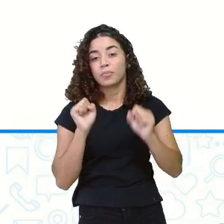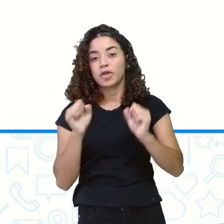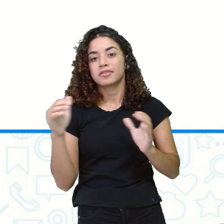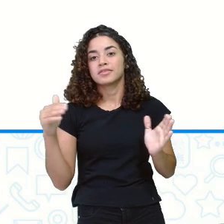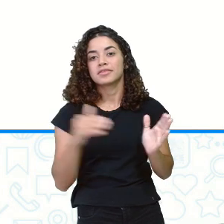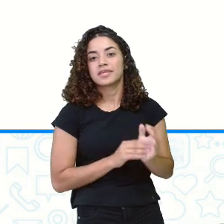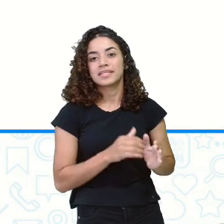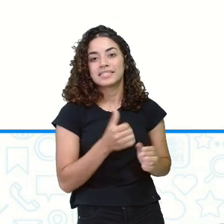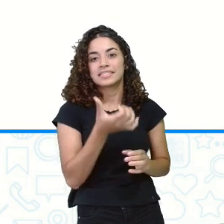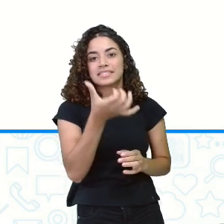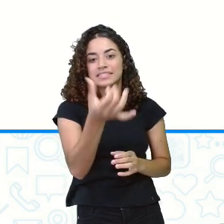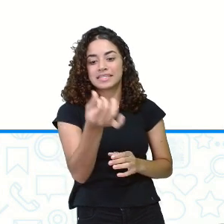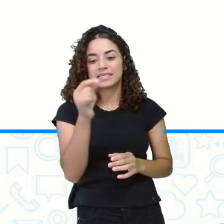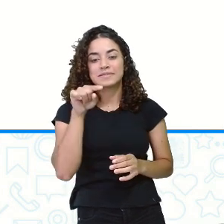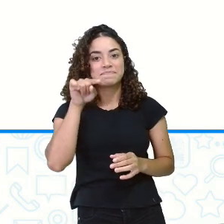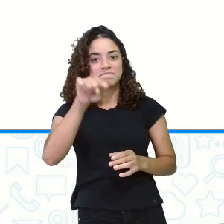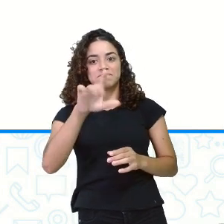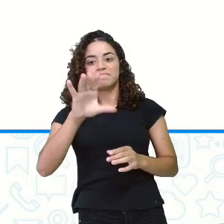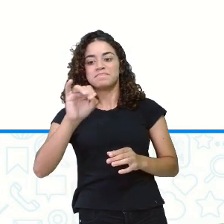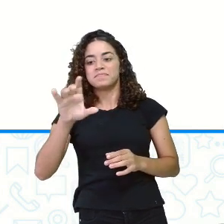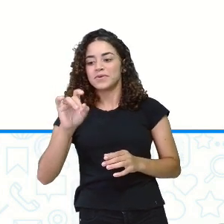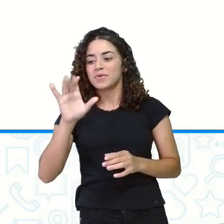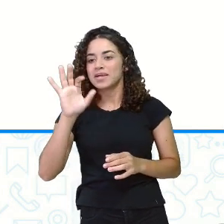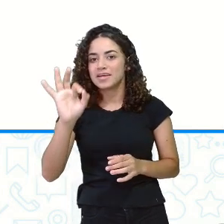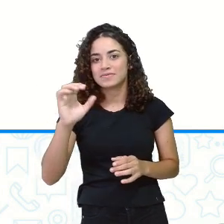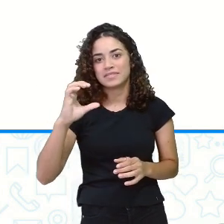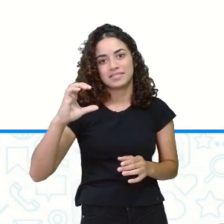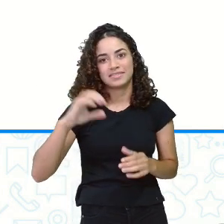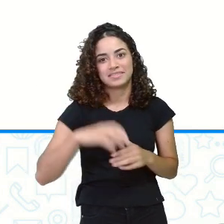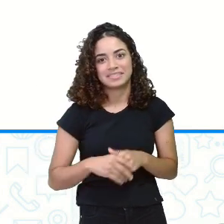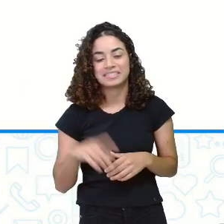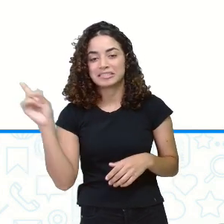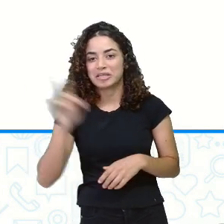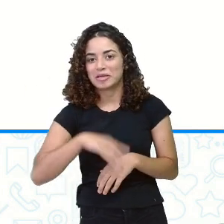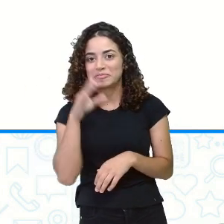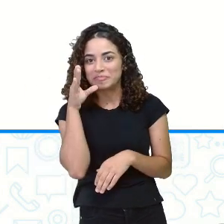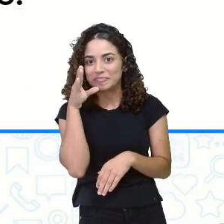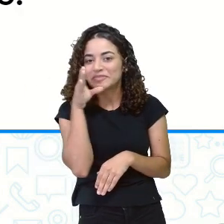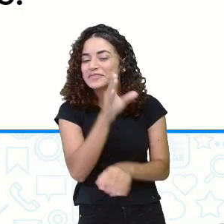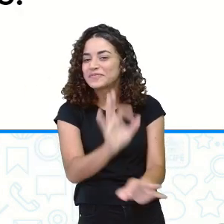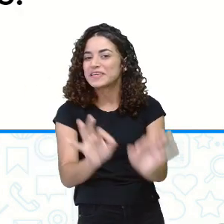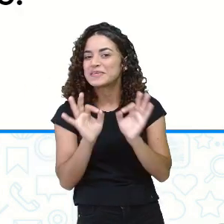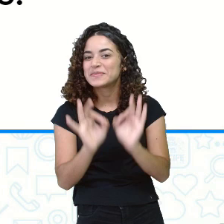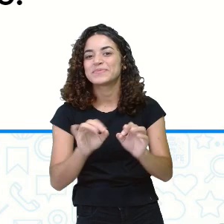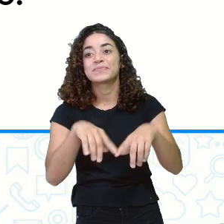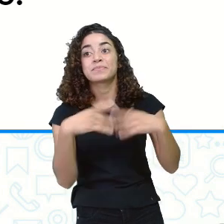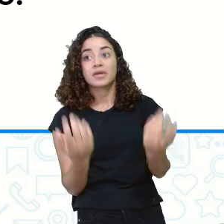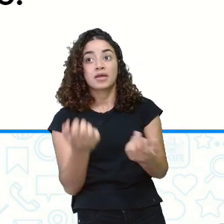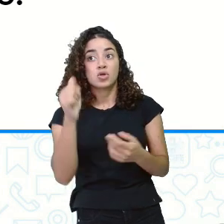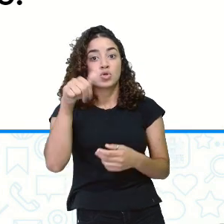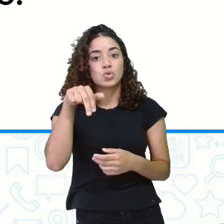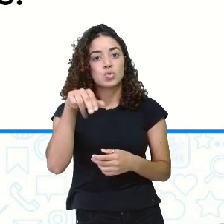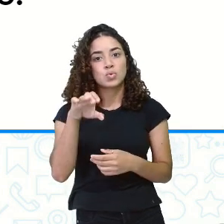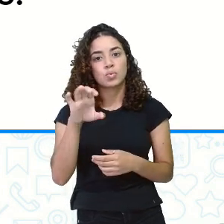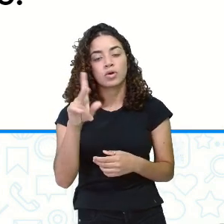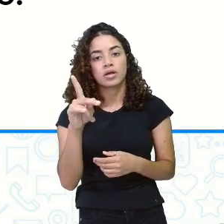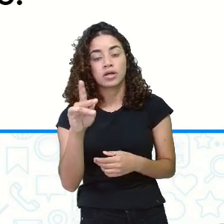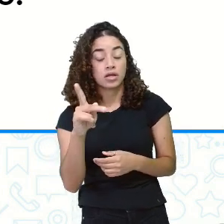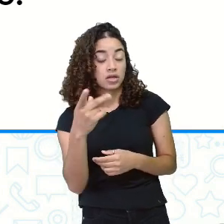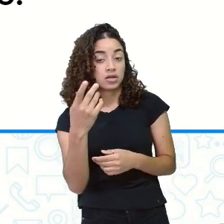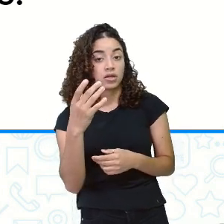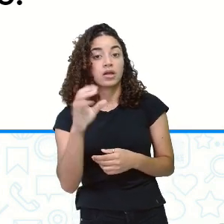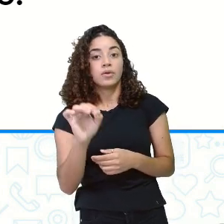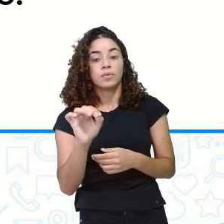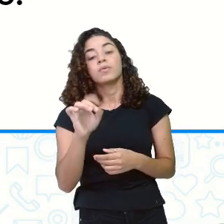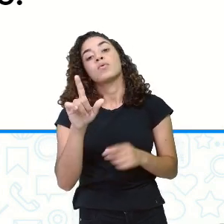a 6.000 graus Celsius, olha só, é muito quente. Só que o núcleo também, ele é dividido em duas partes, ele tem